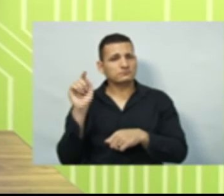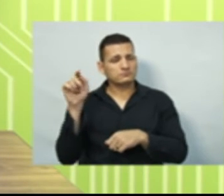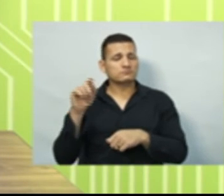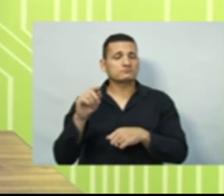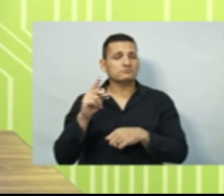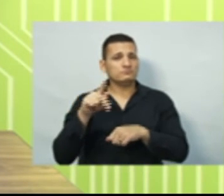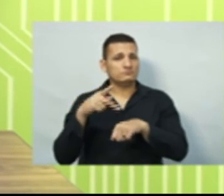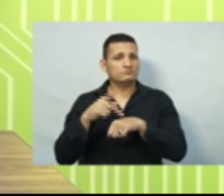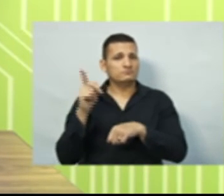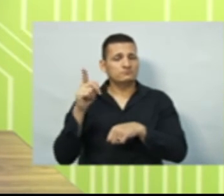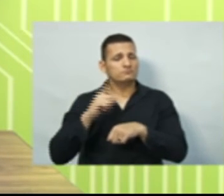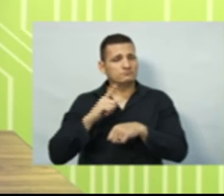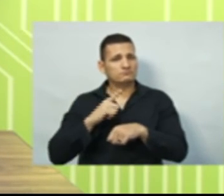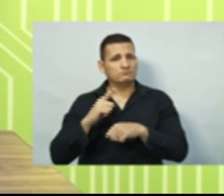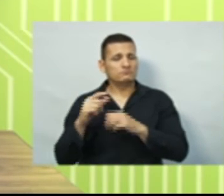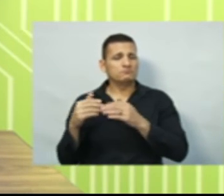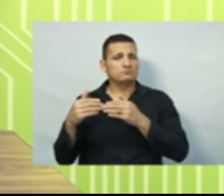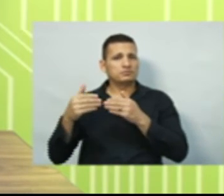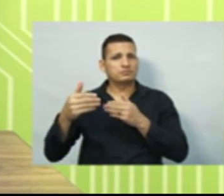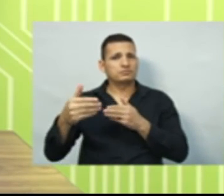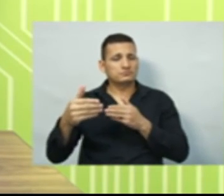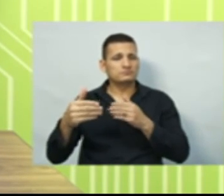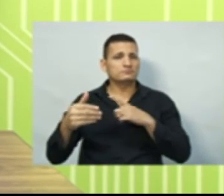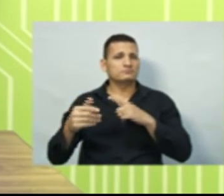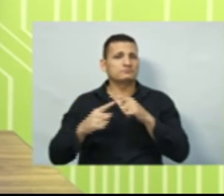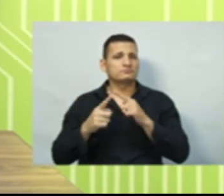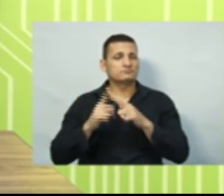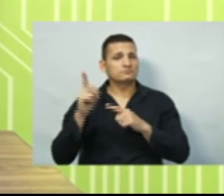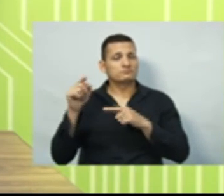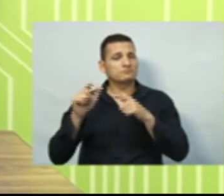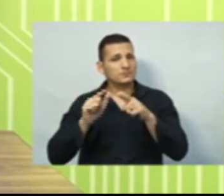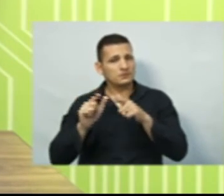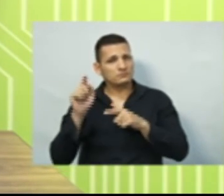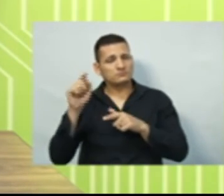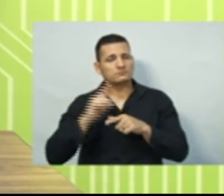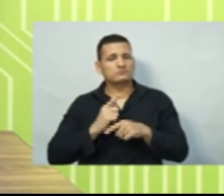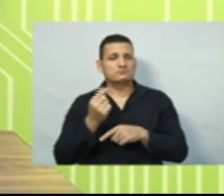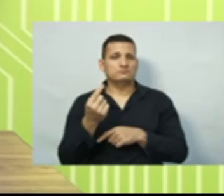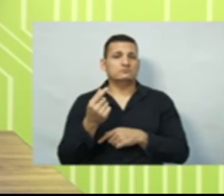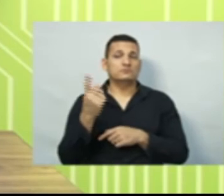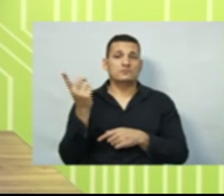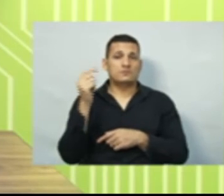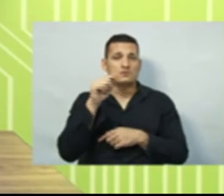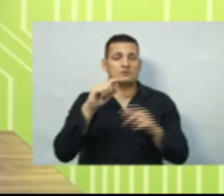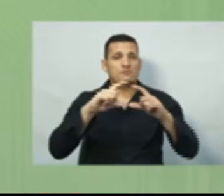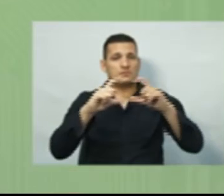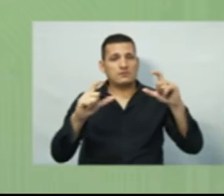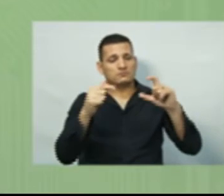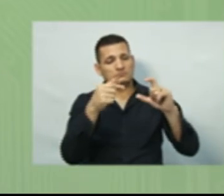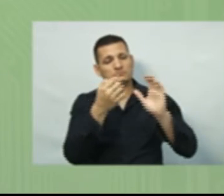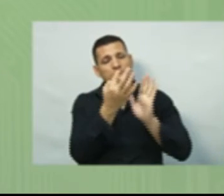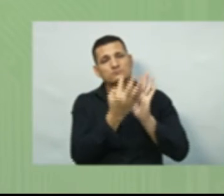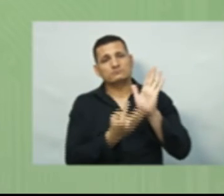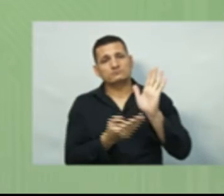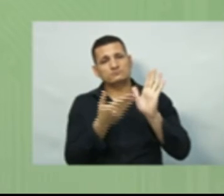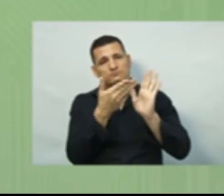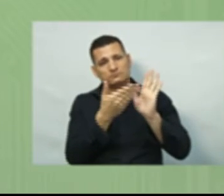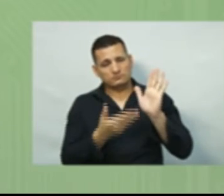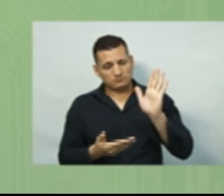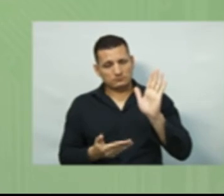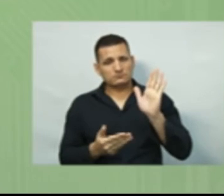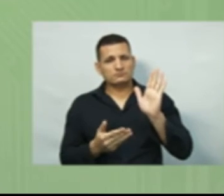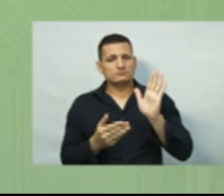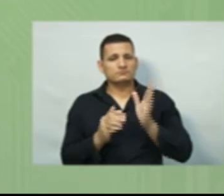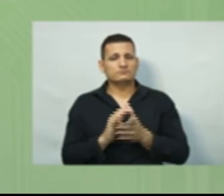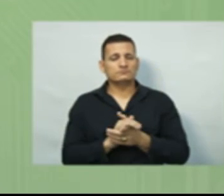nisso porque lá fica o emprego e a renda. Então, o que esse parágrafo está falando ali no texto, a gente pode apontar novamente, é que